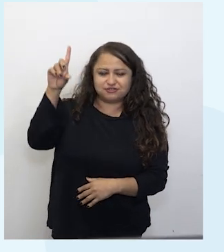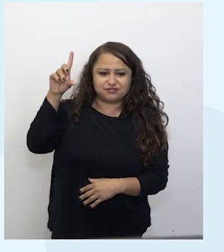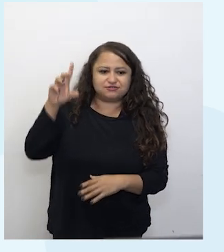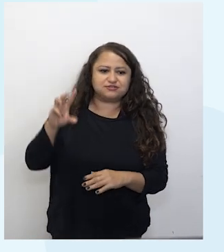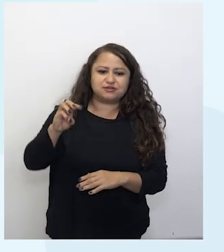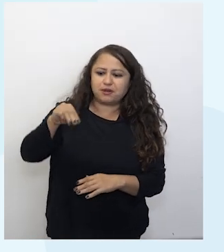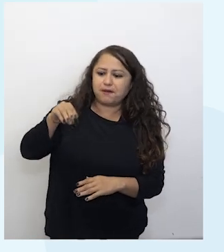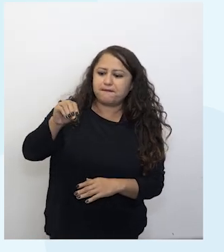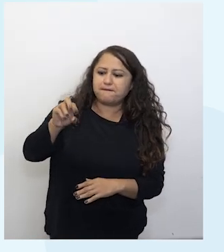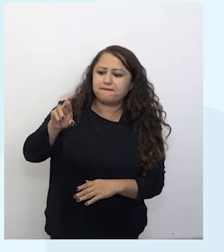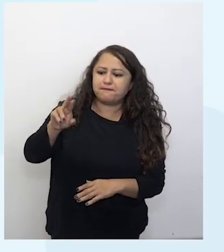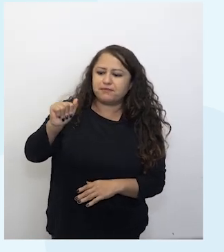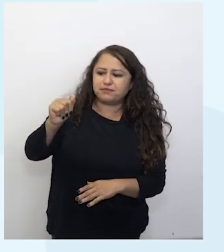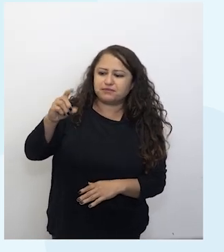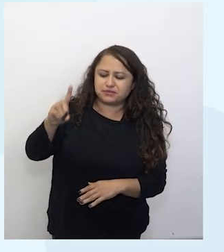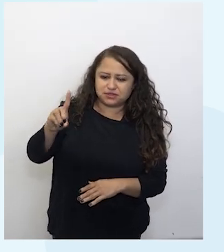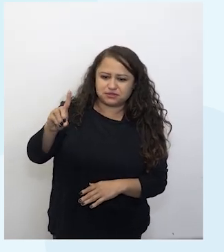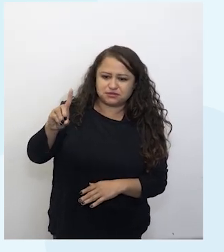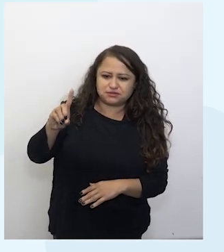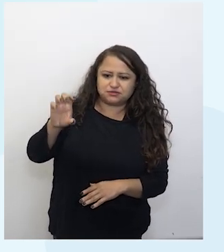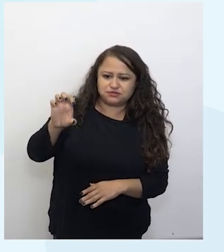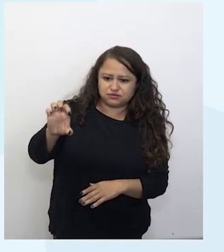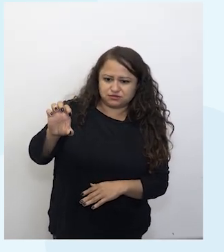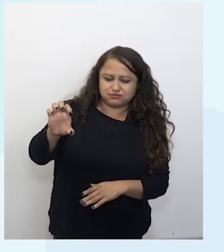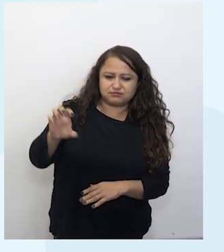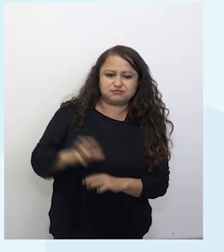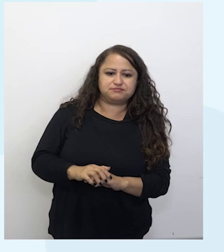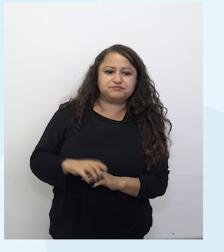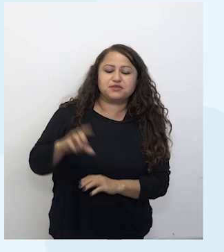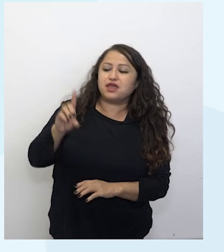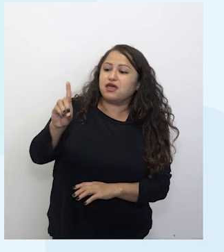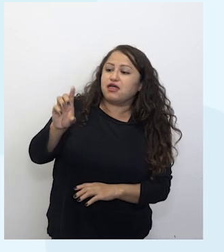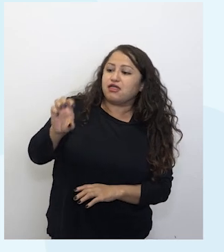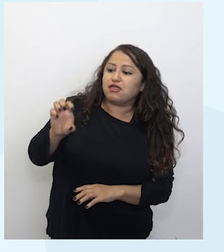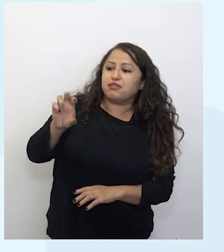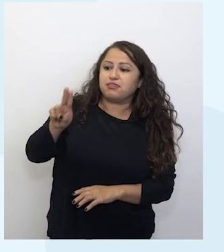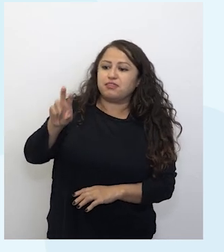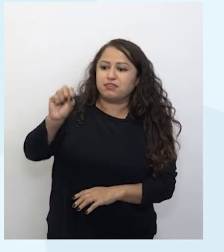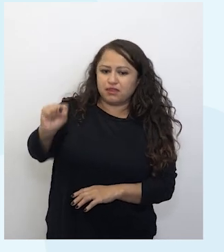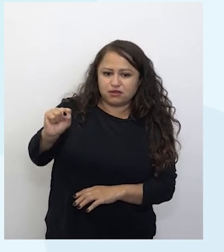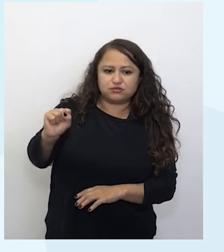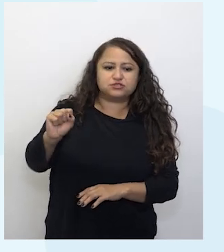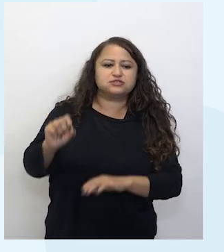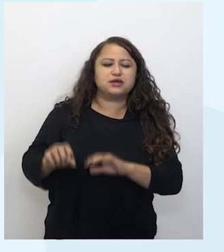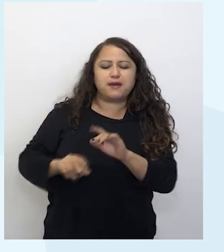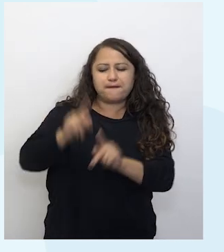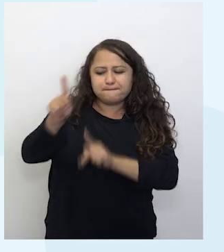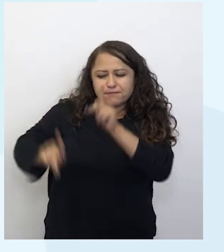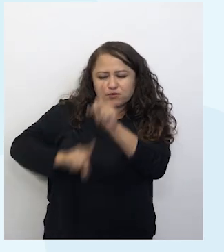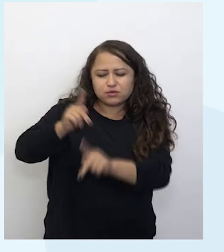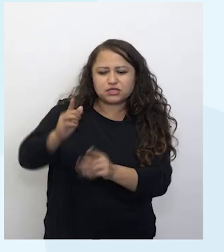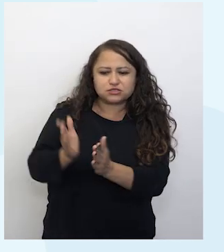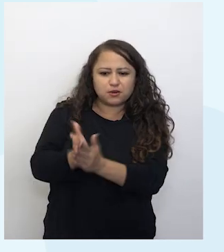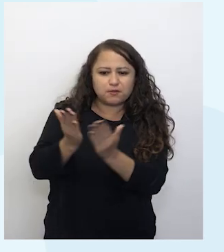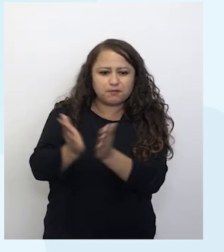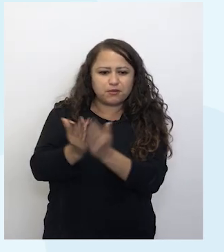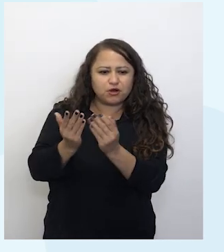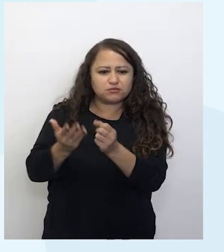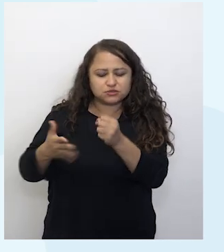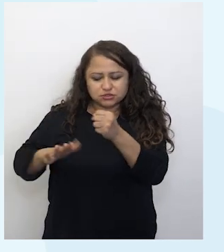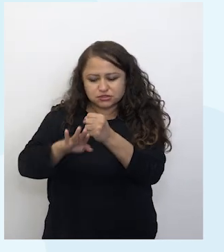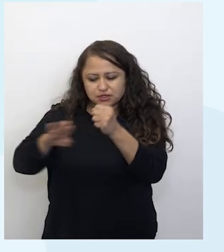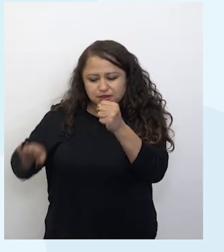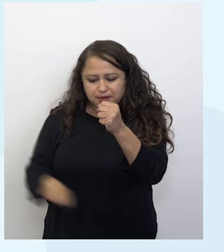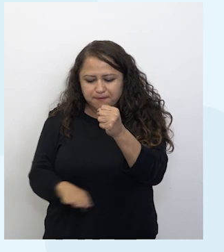a Covid-19 na sua comunidade. A gente sabe que a população pobre, ou que está abaixo da linha da pobreza, é a população